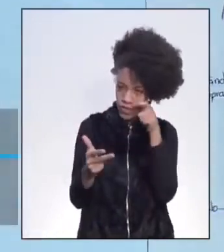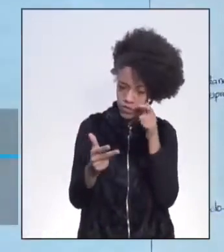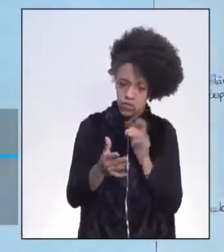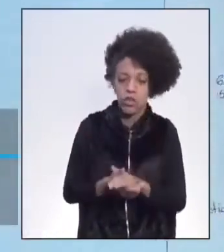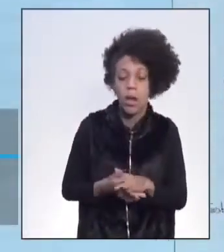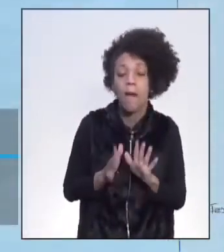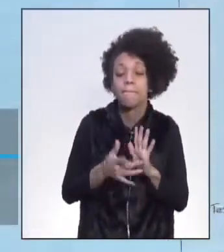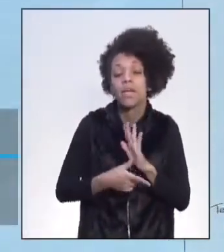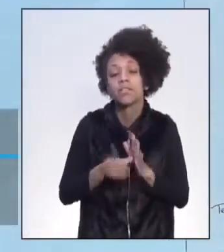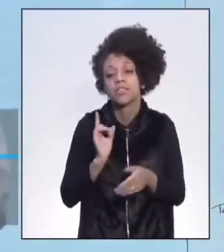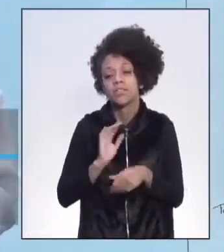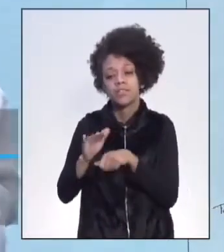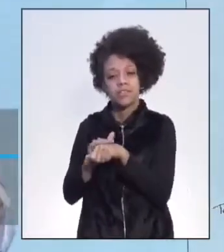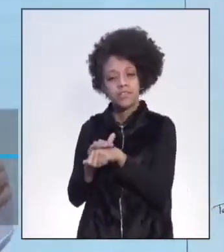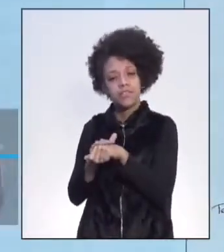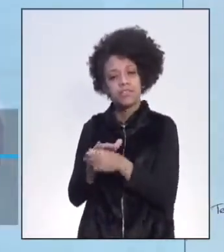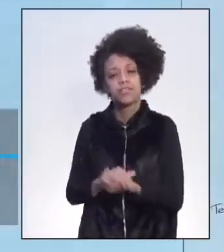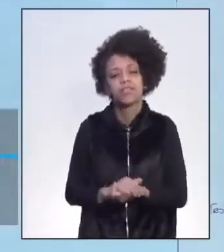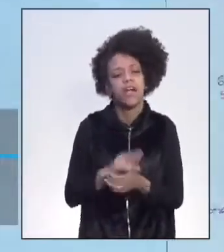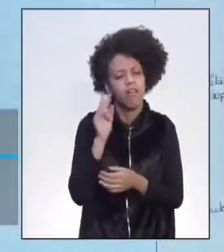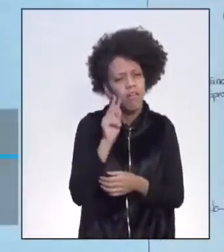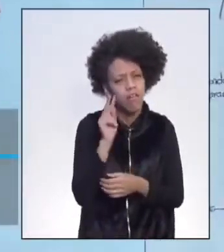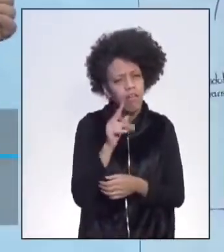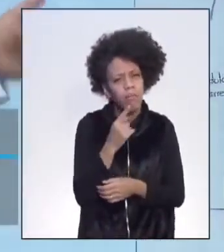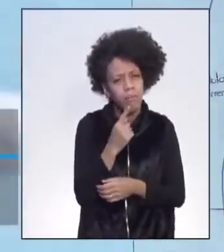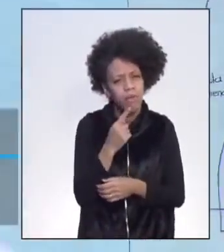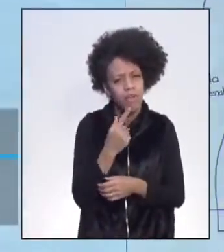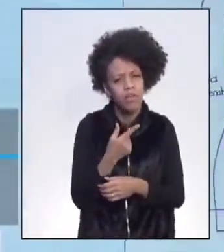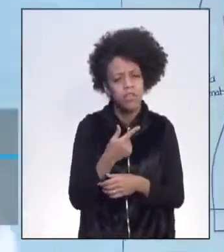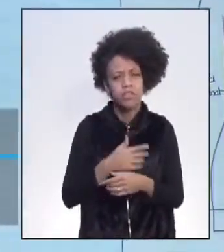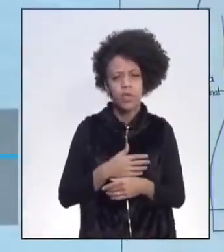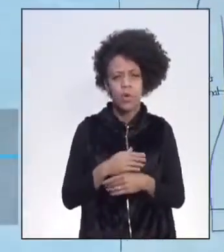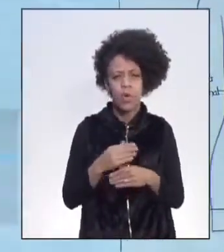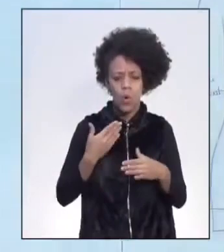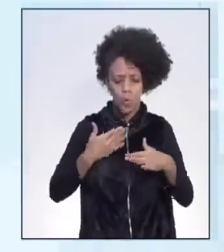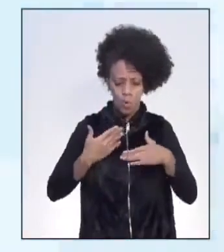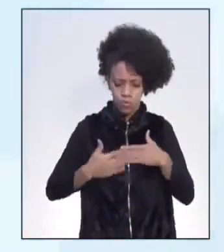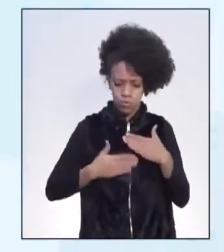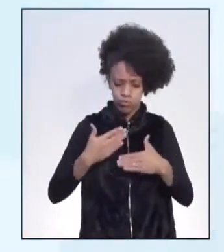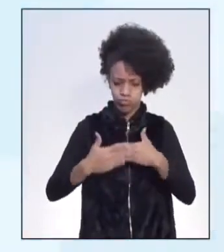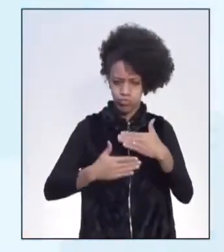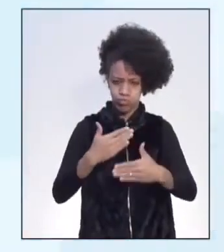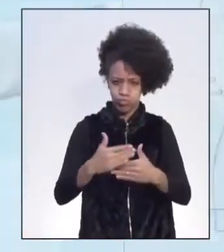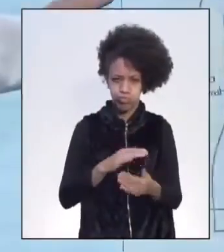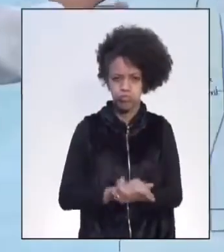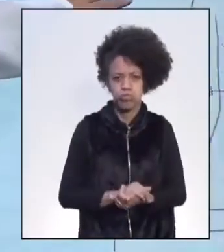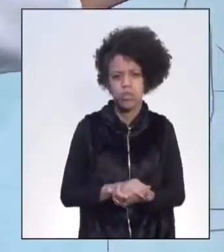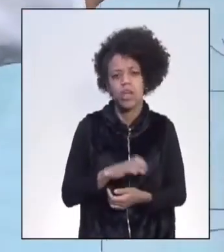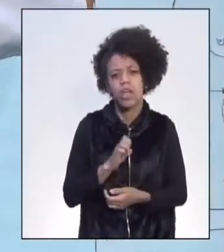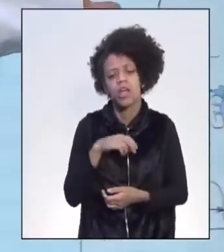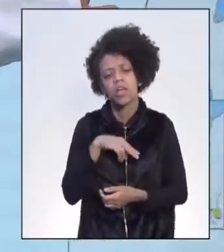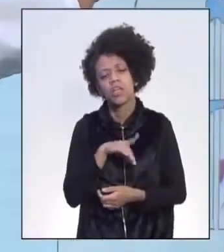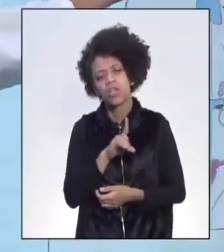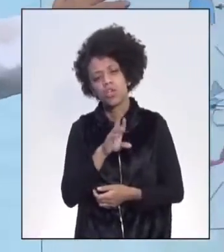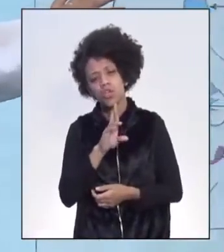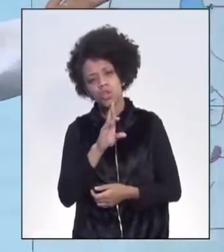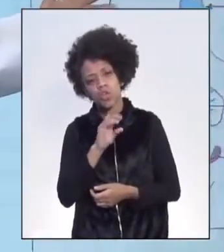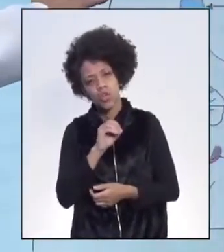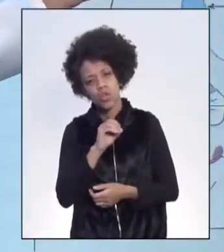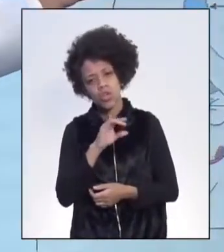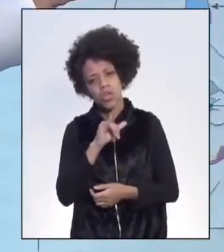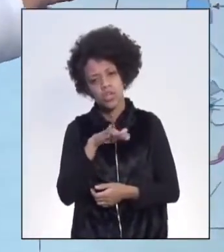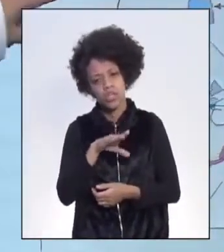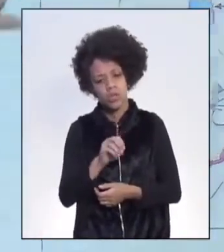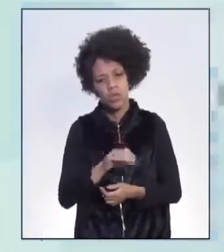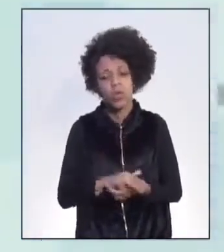antes disso, a gente vai fazer uma interaçãozinha. Lembra que lá no sistema endócrino, aqui no sistema endócrino, eu